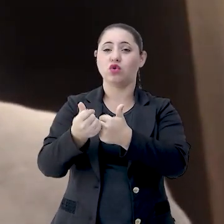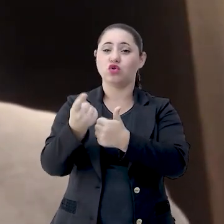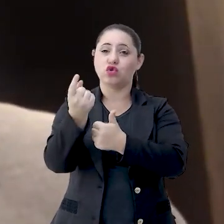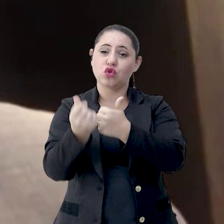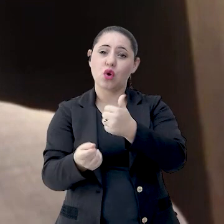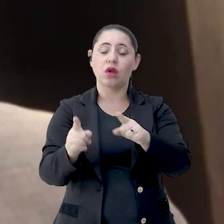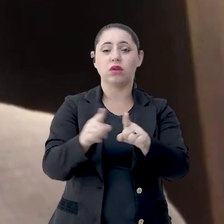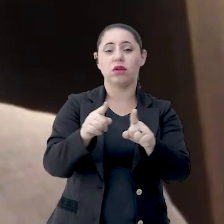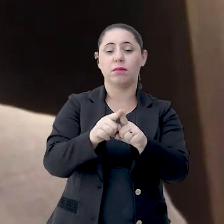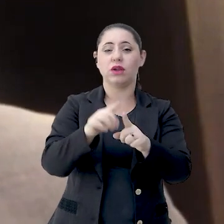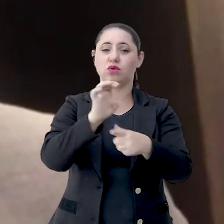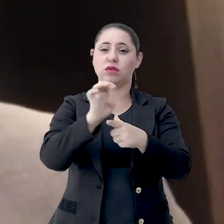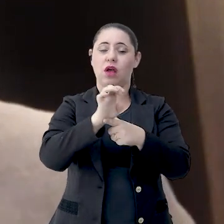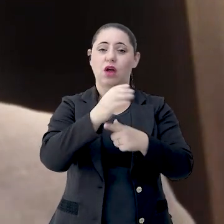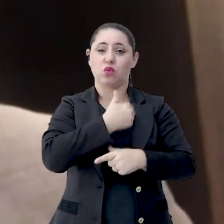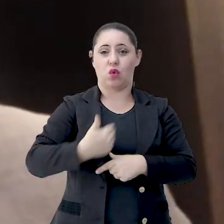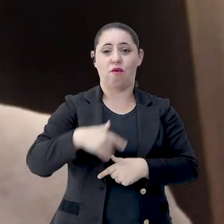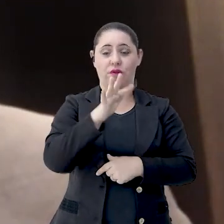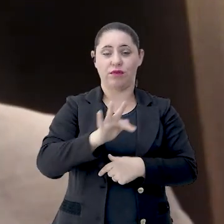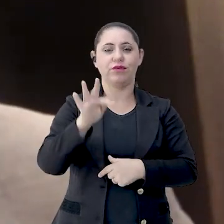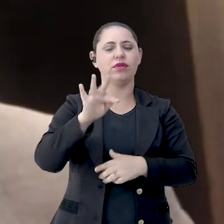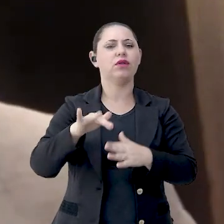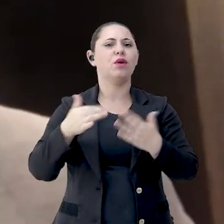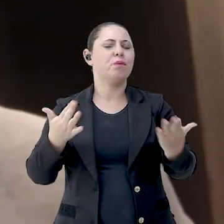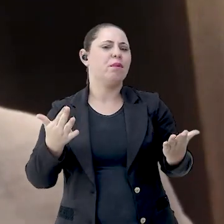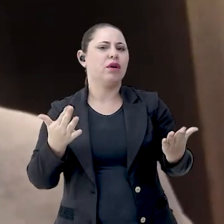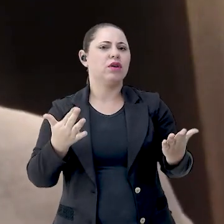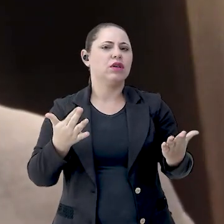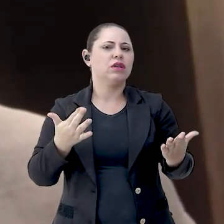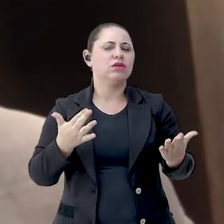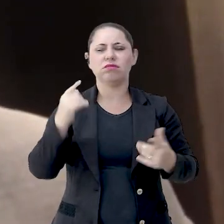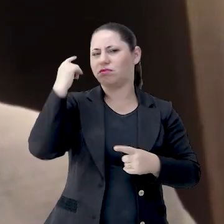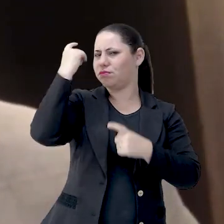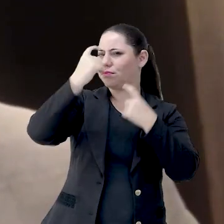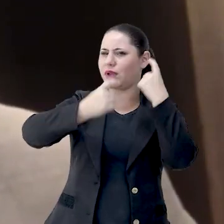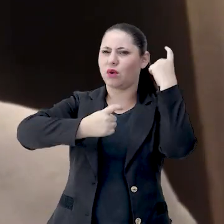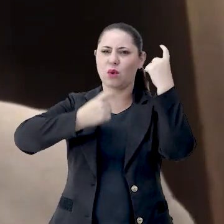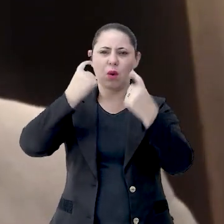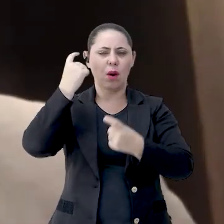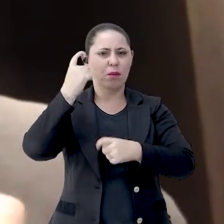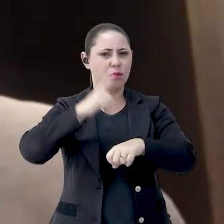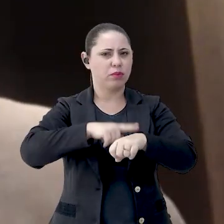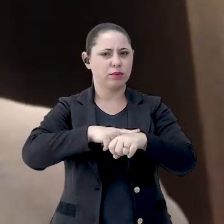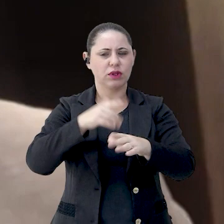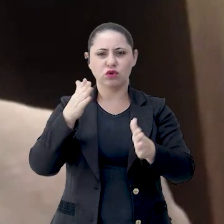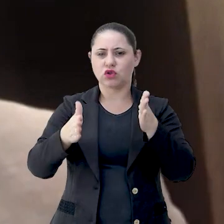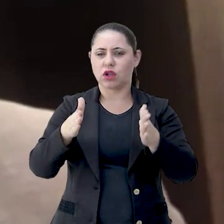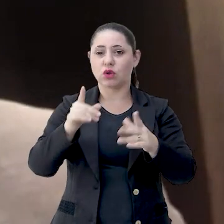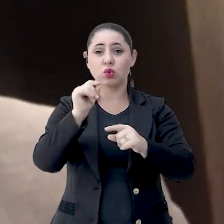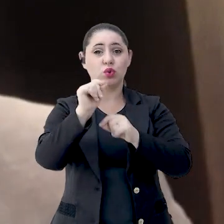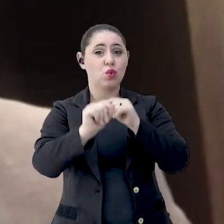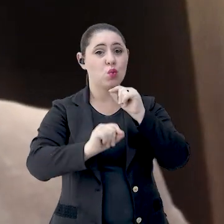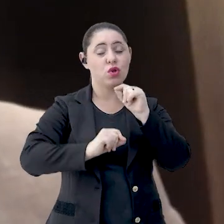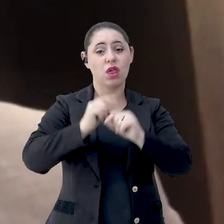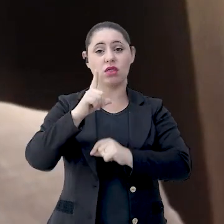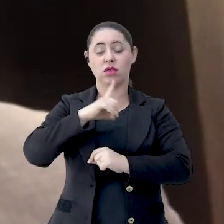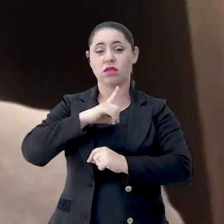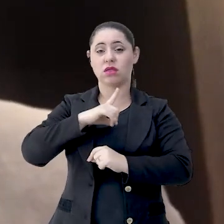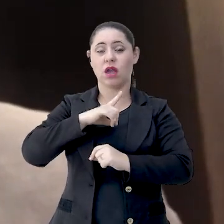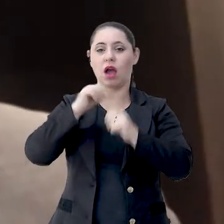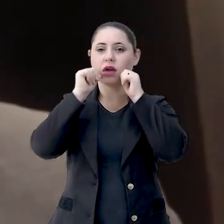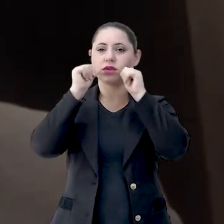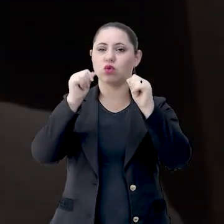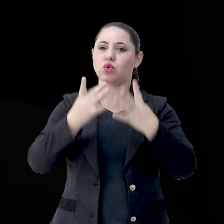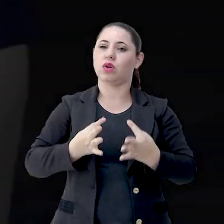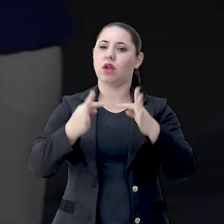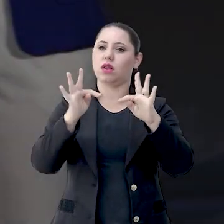essa profissionalização no presente, ela vai evitar que o prefeito, que o gestor tenha problemas